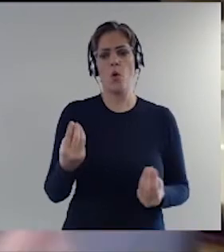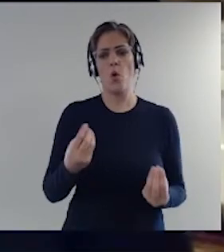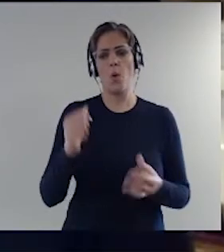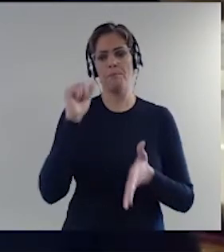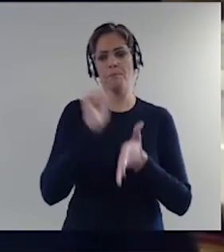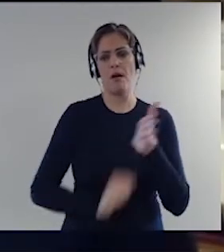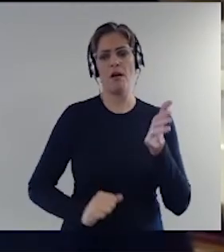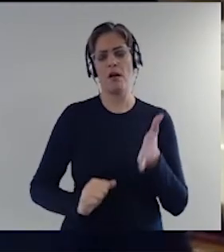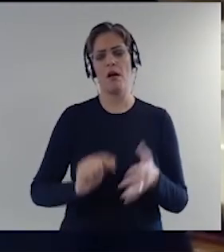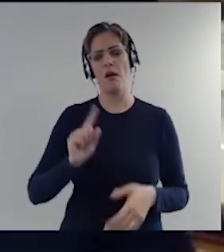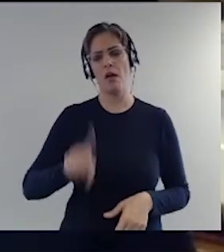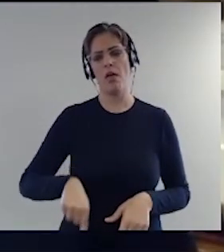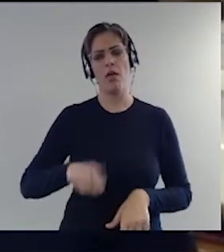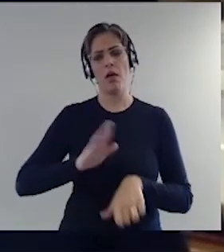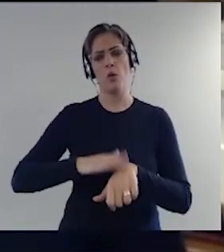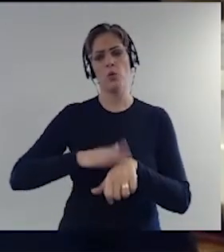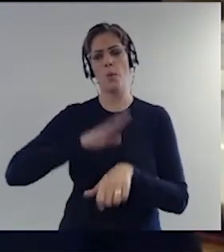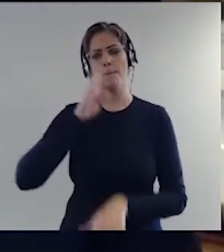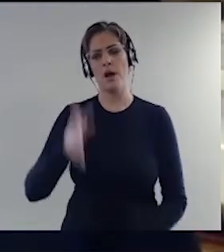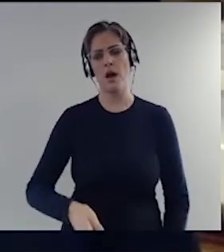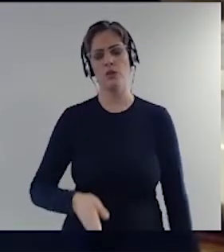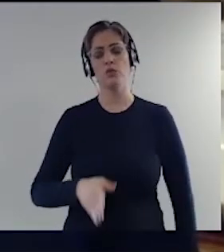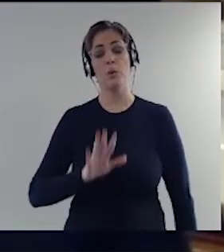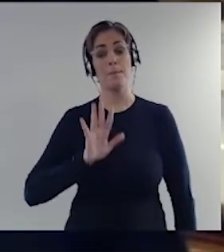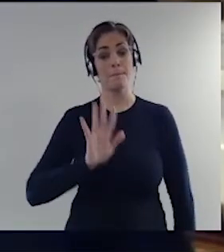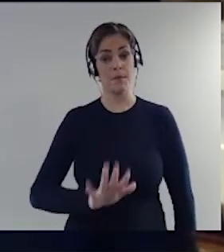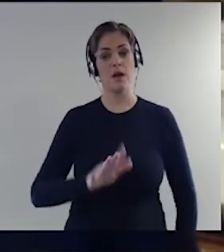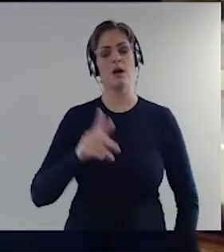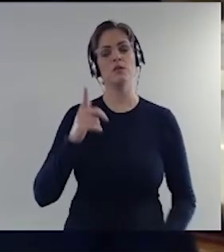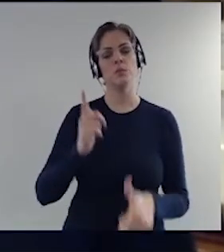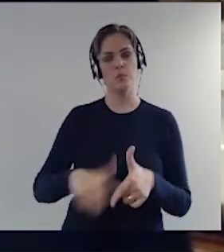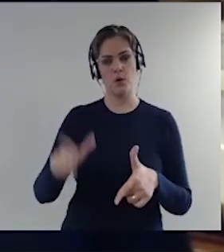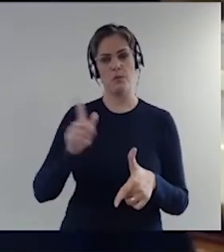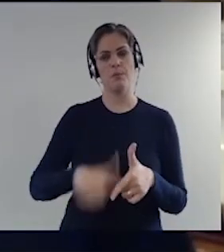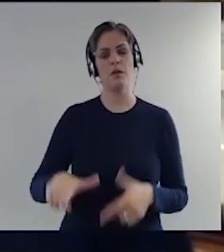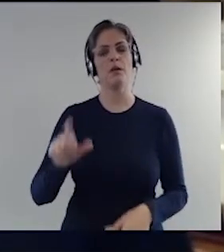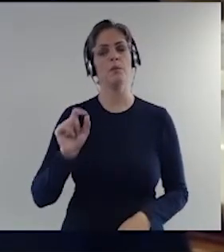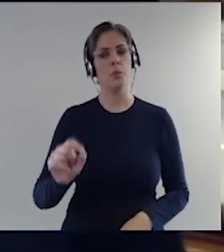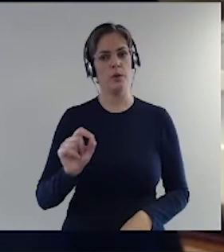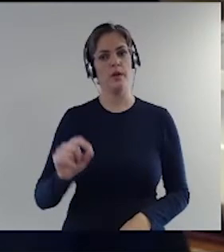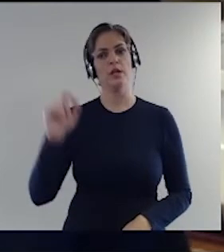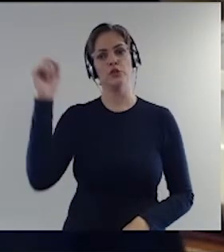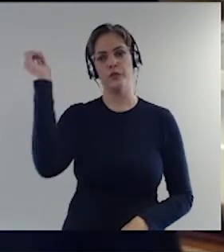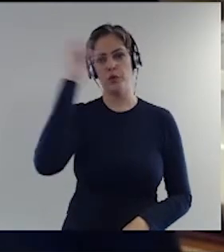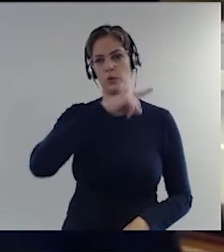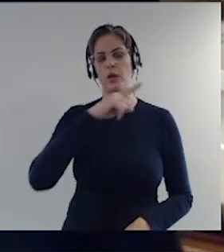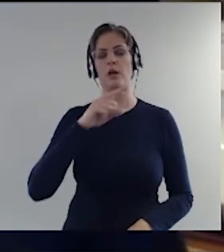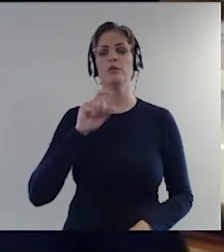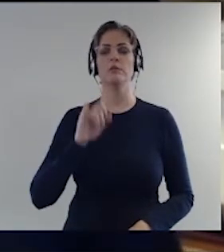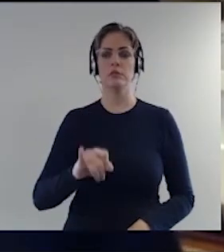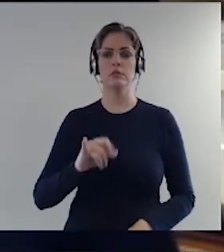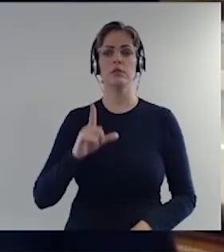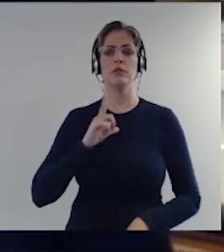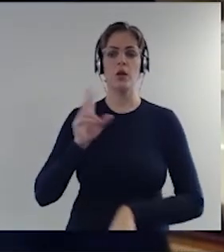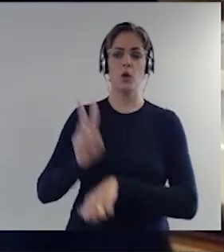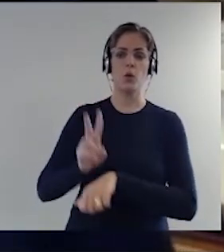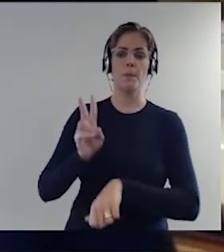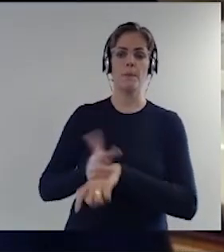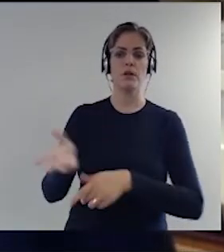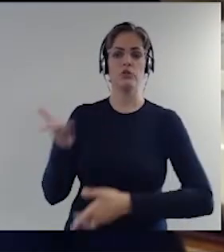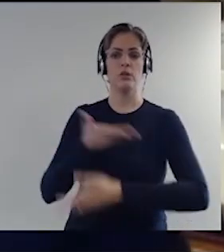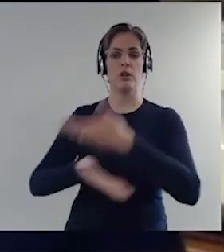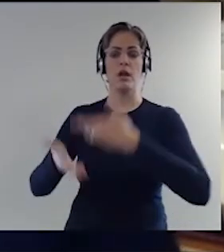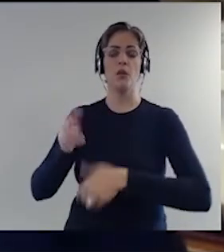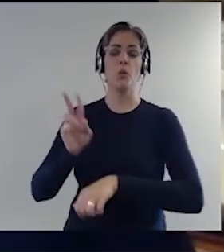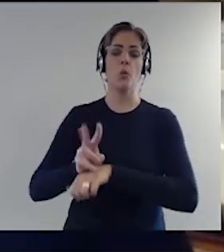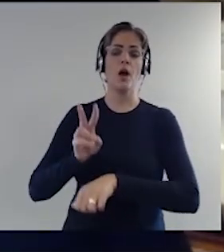é automático. O problema está, e as dificuldades maiores surgem, quando se quer um compartilhamento da guarda física, que é